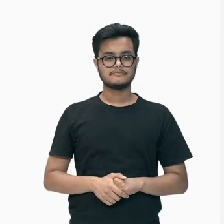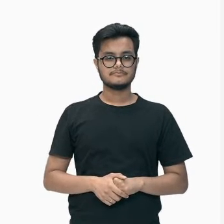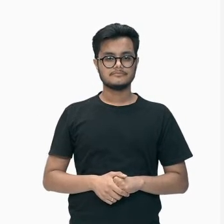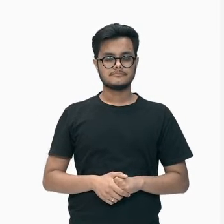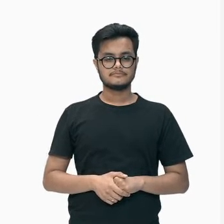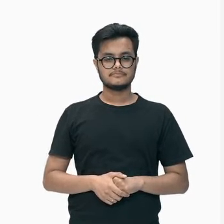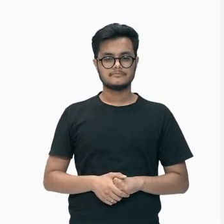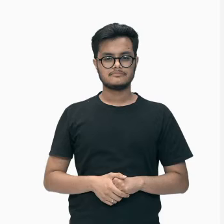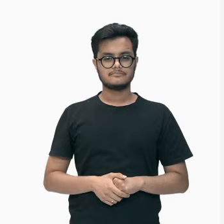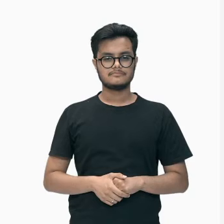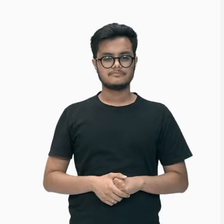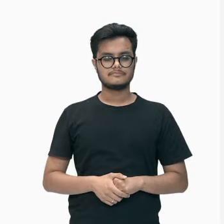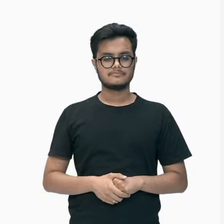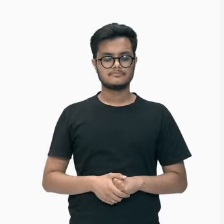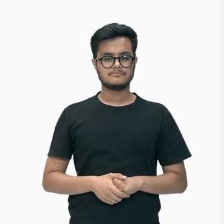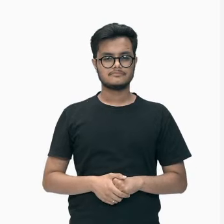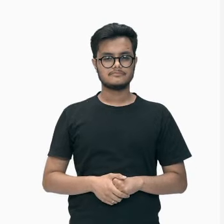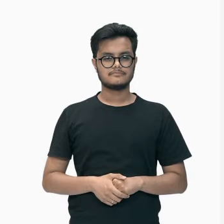dois de um, né?